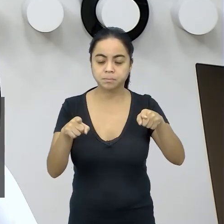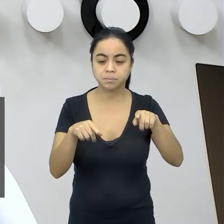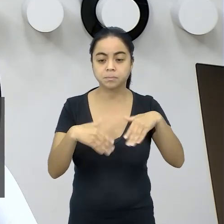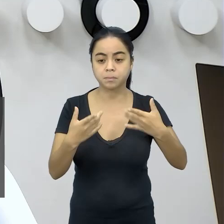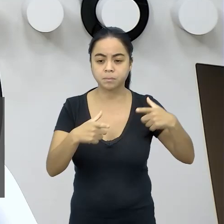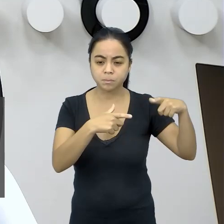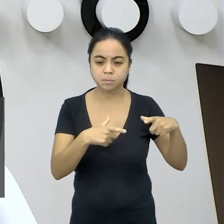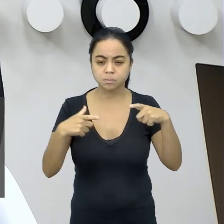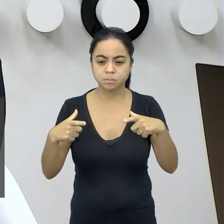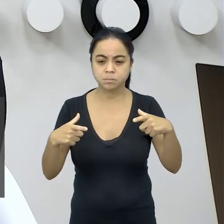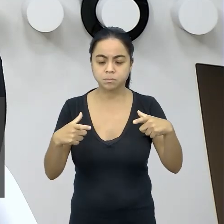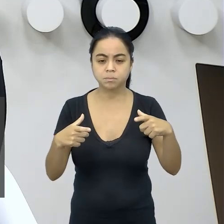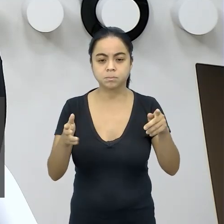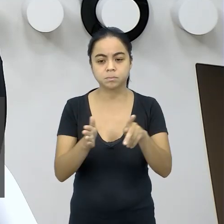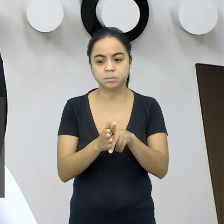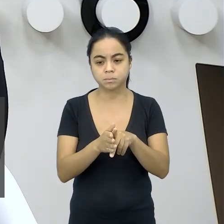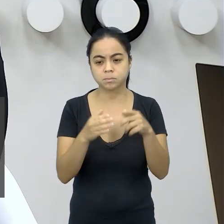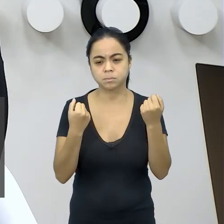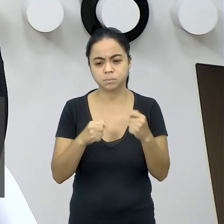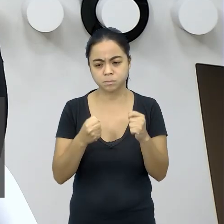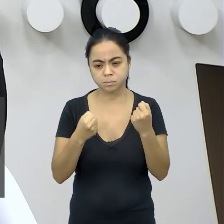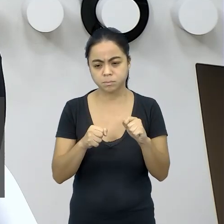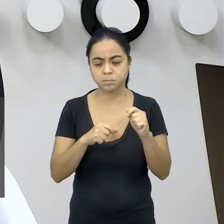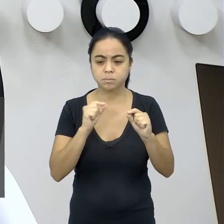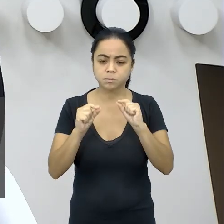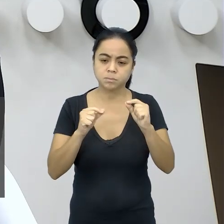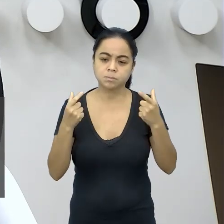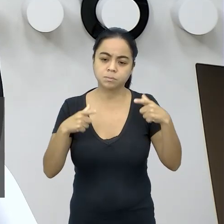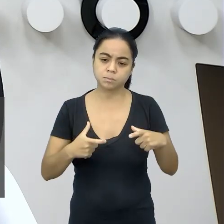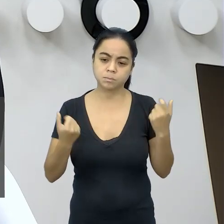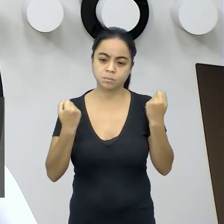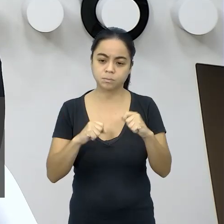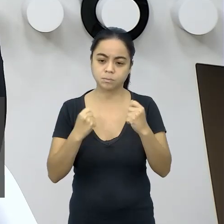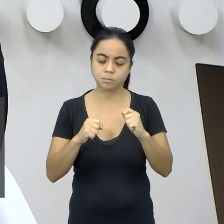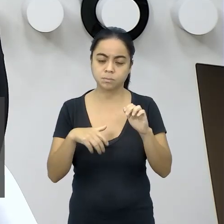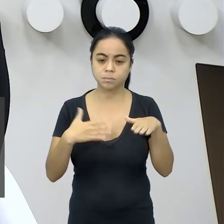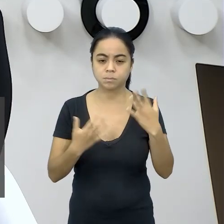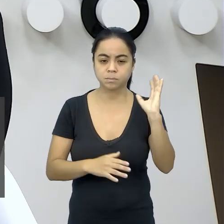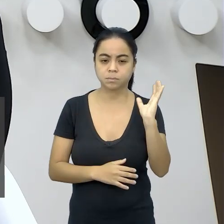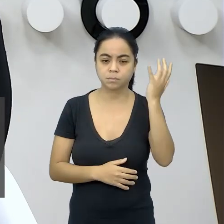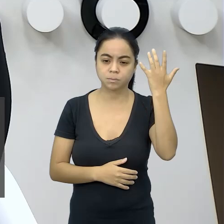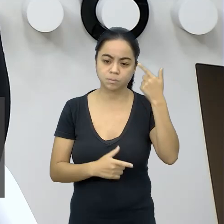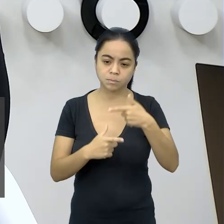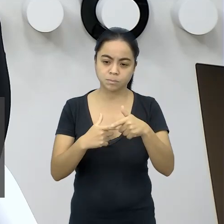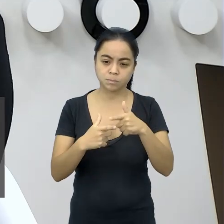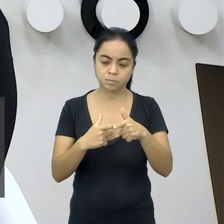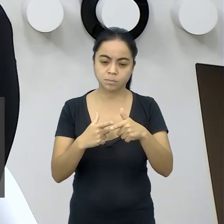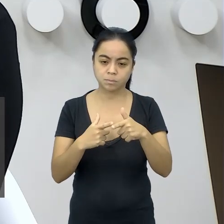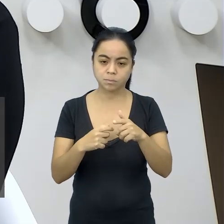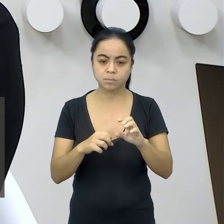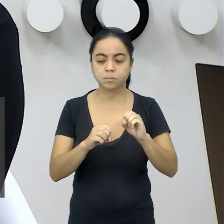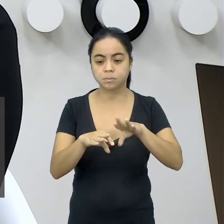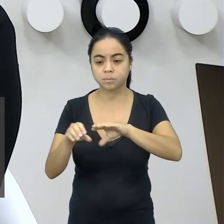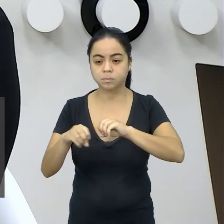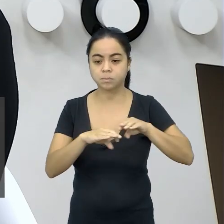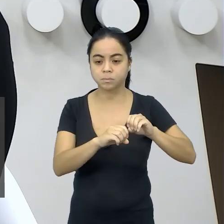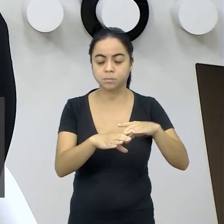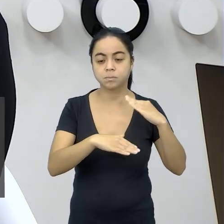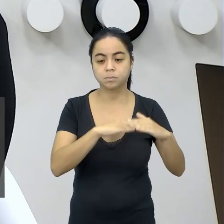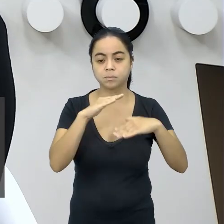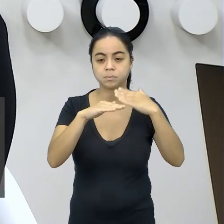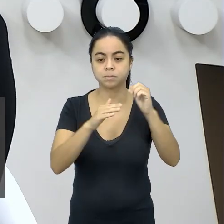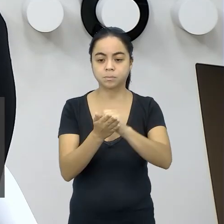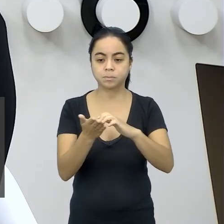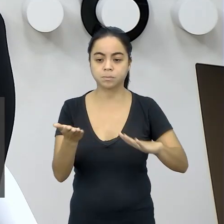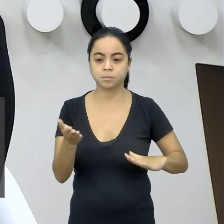também é importante nesse processo, né? Então, dá uma situação, problema para o estudante conforme ele vai desenvolvendo a atividade,